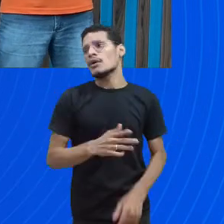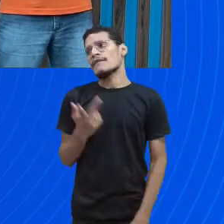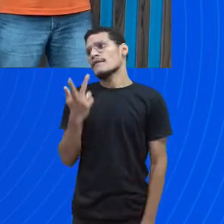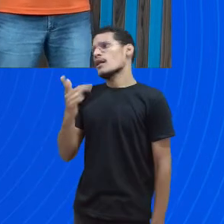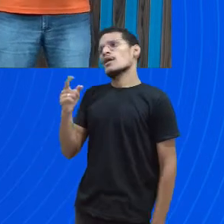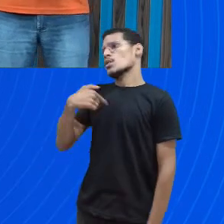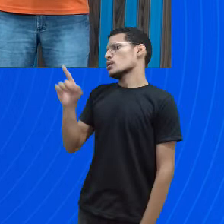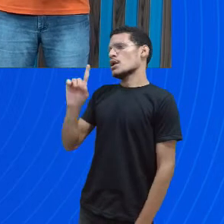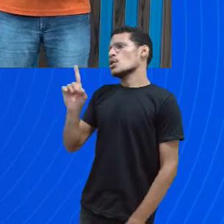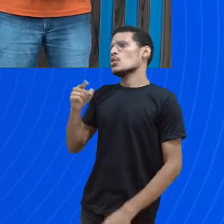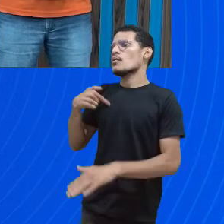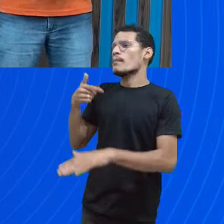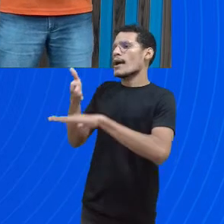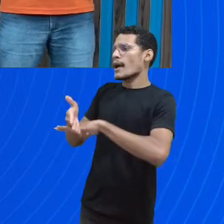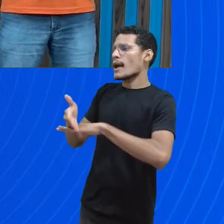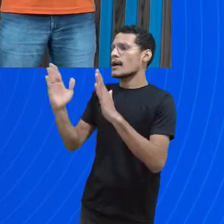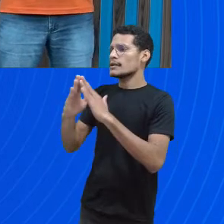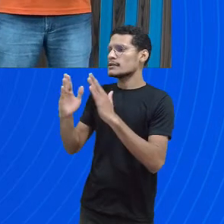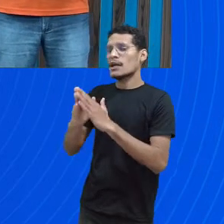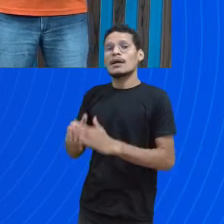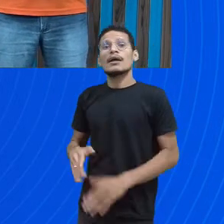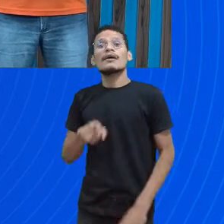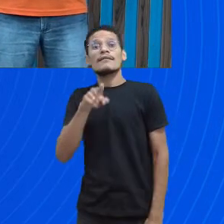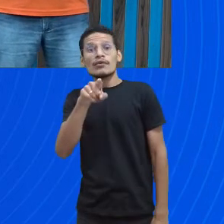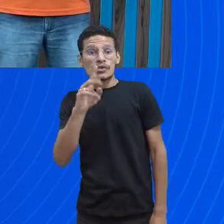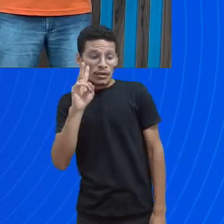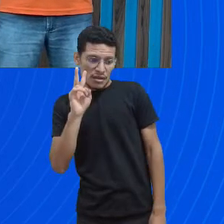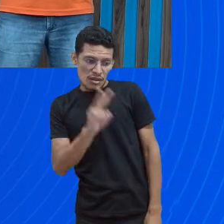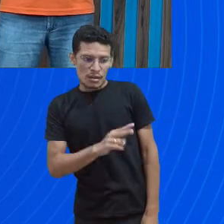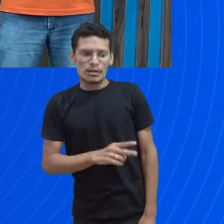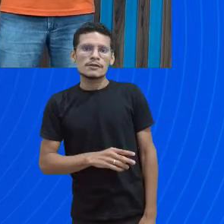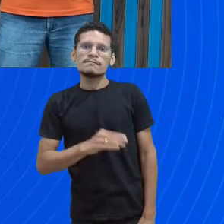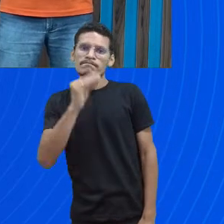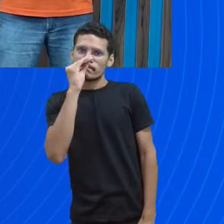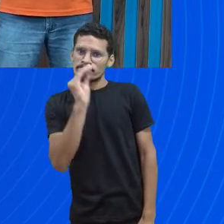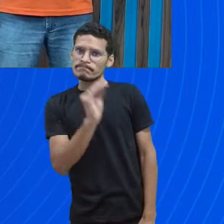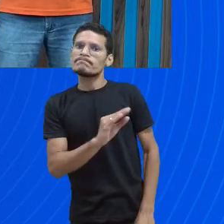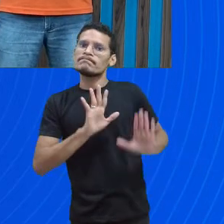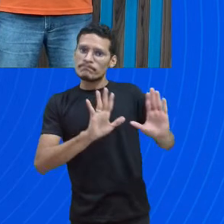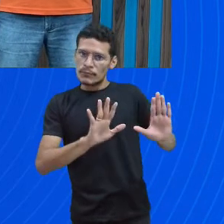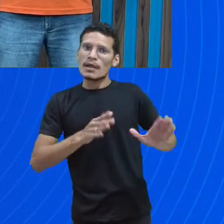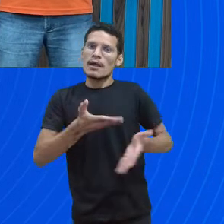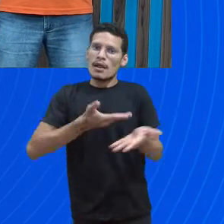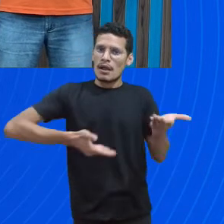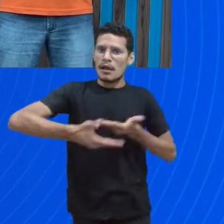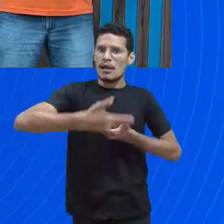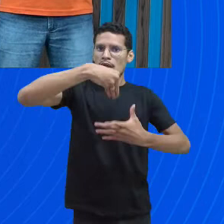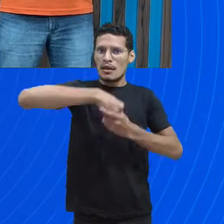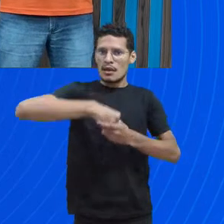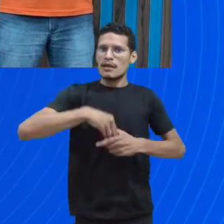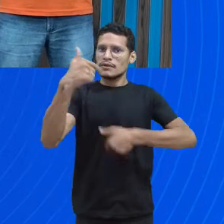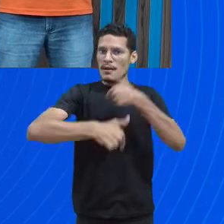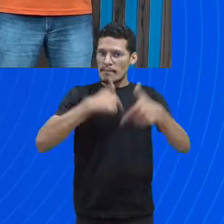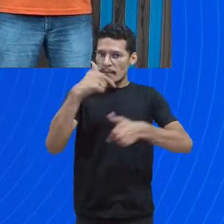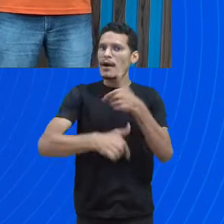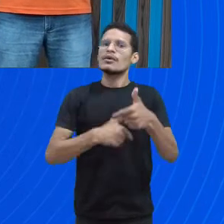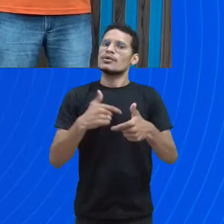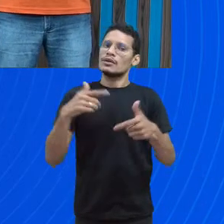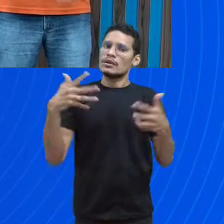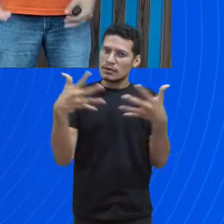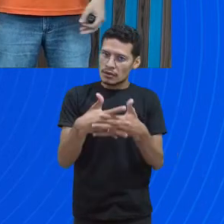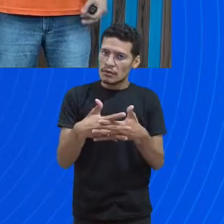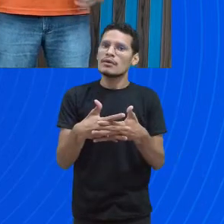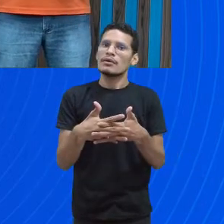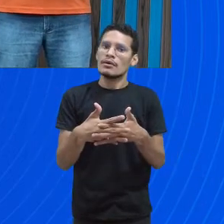vou não, porque eu vou para casa e tal, aí você fica sendo mal visto, né? Então a relação de trabalho é complicada, né? Nem sempre o trabalhador tem essa opção